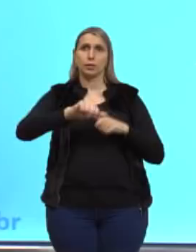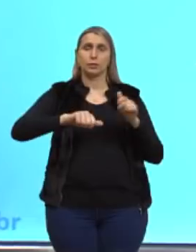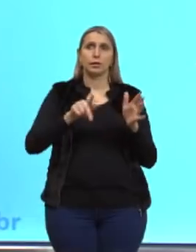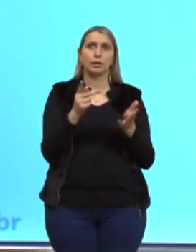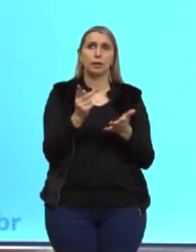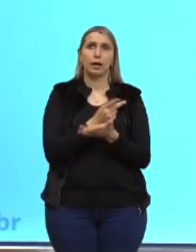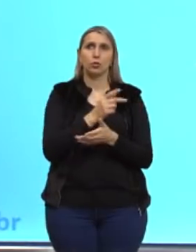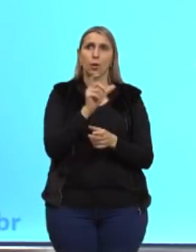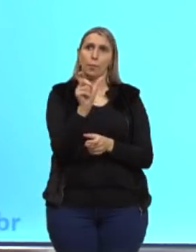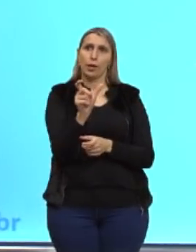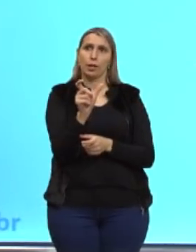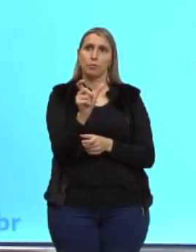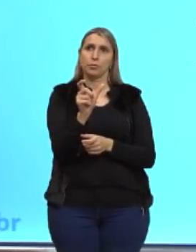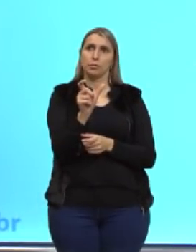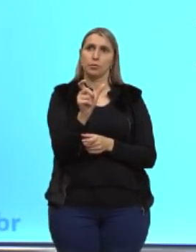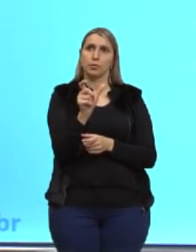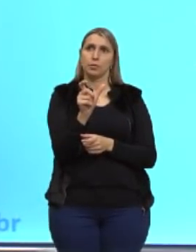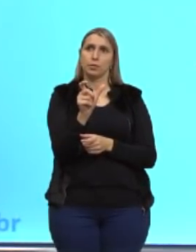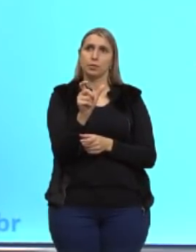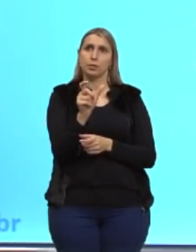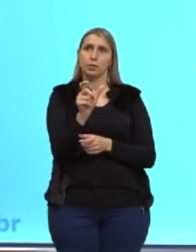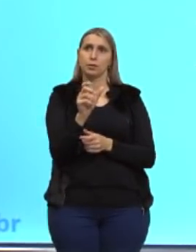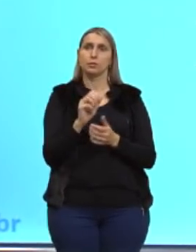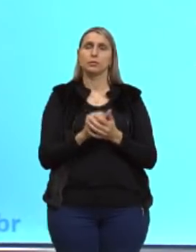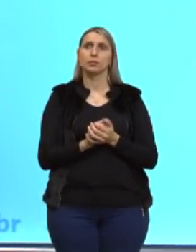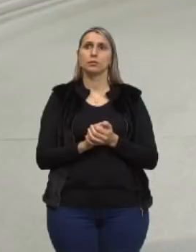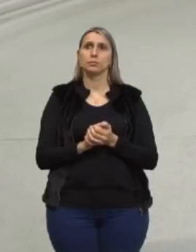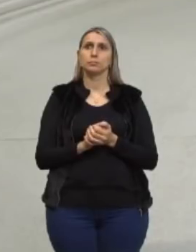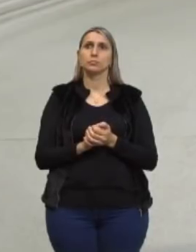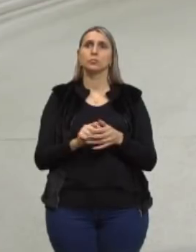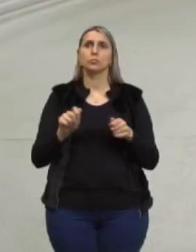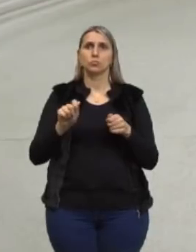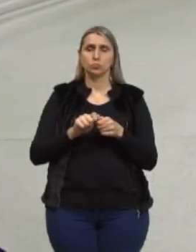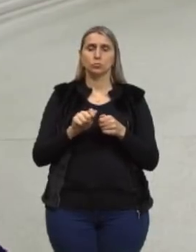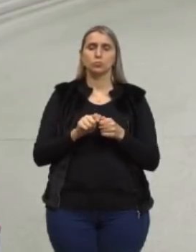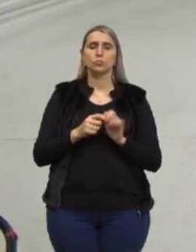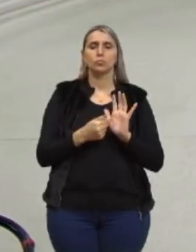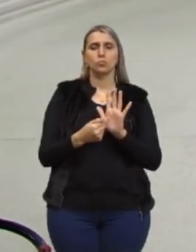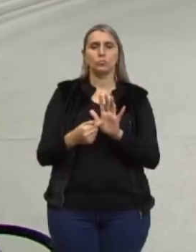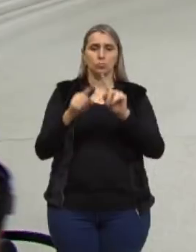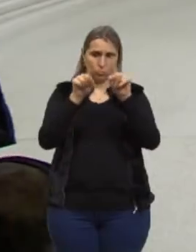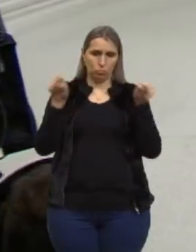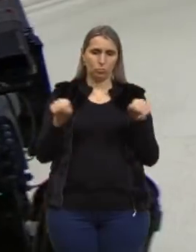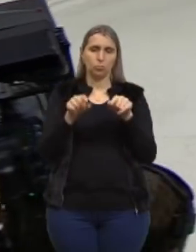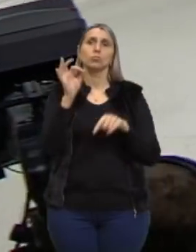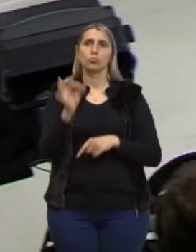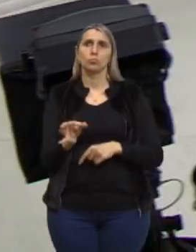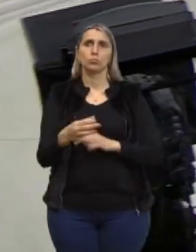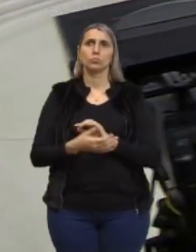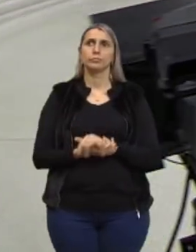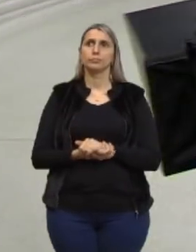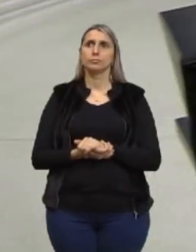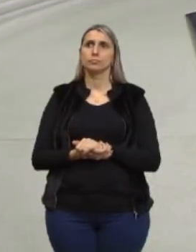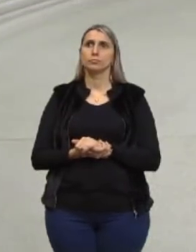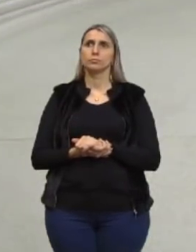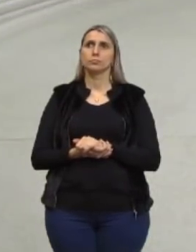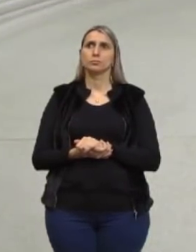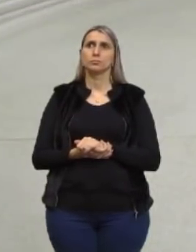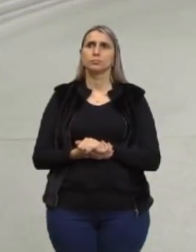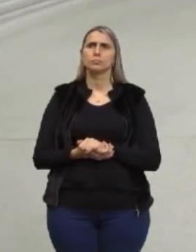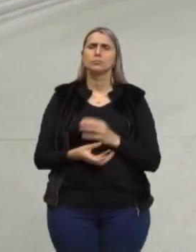tranquilo ou aqui é só botar três porque a fórmula tá errado vamos fazer isso aqui aqui no quadro oi